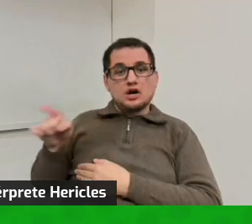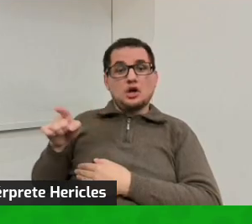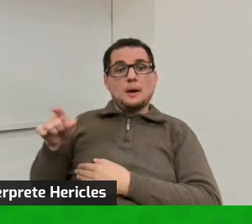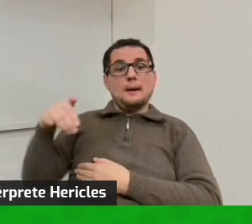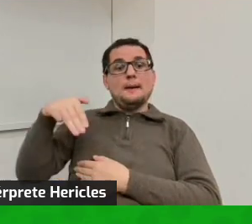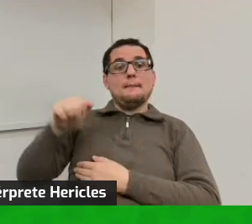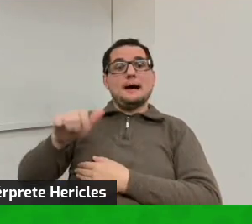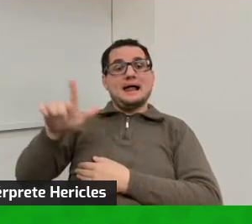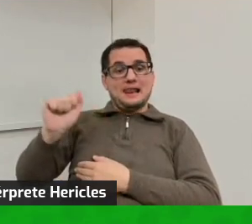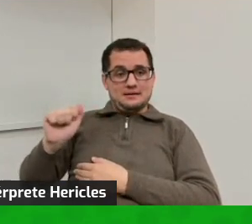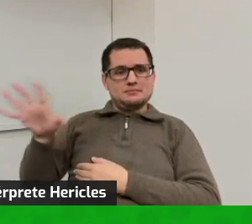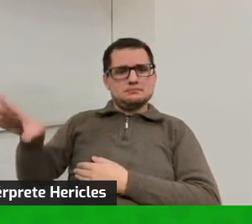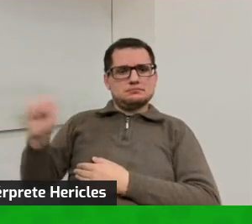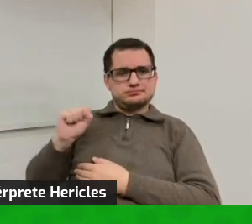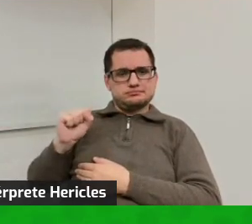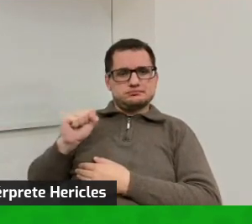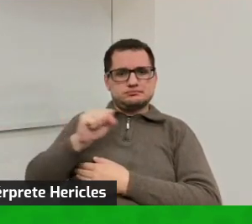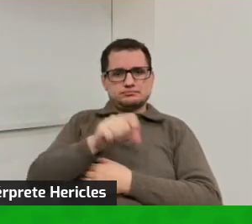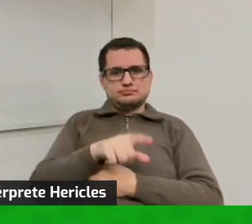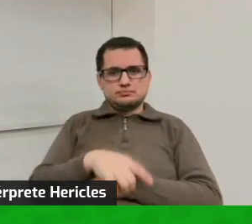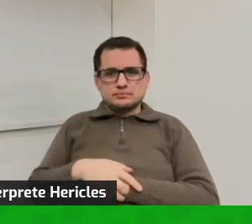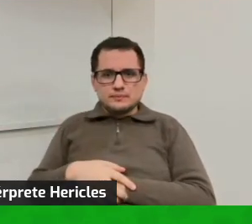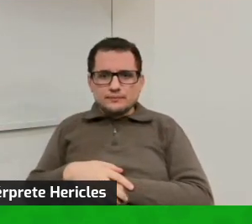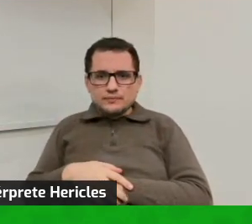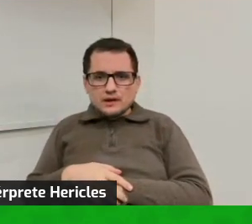mala. Vou abrir ela.